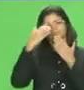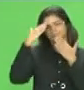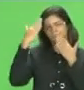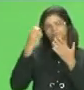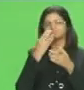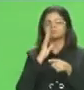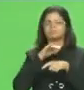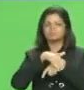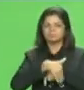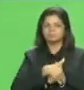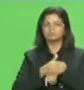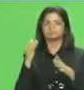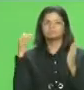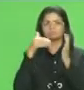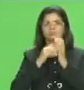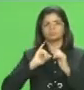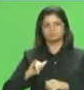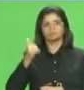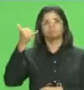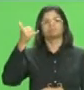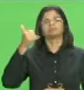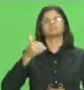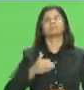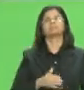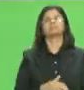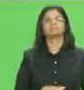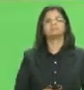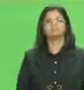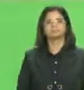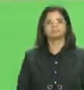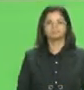boa noite, e até outra oportunidade. e